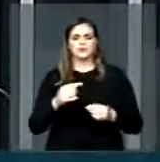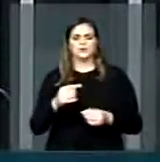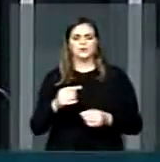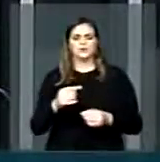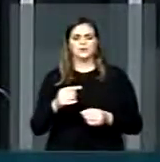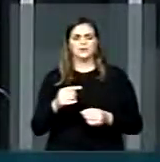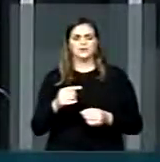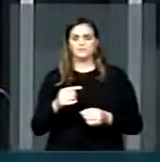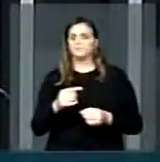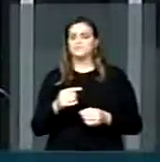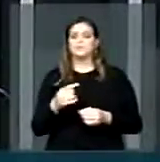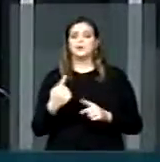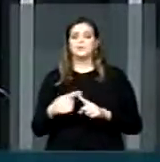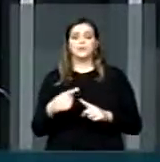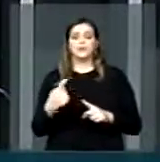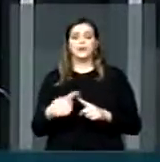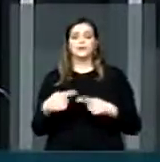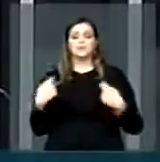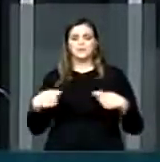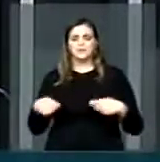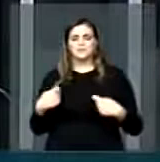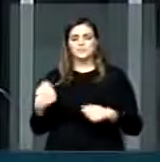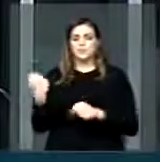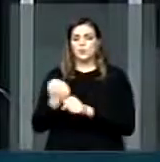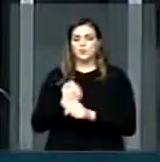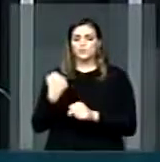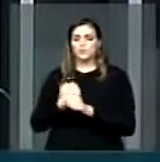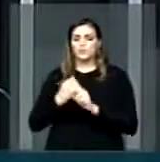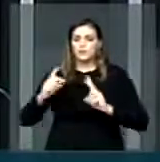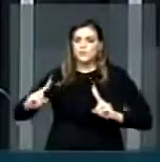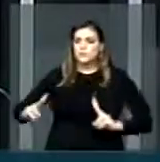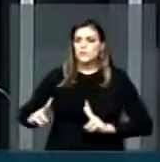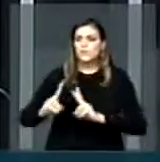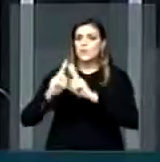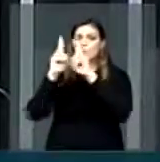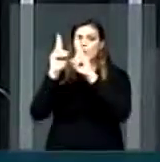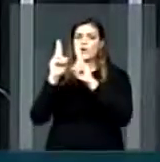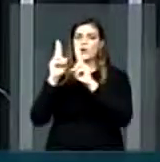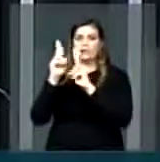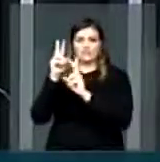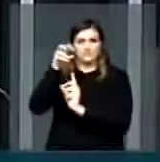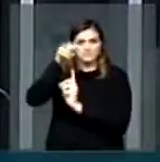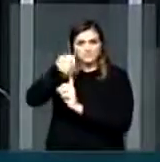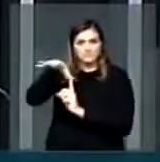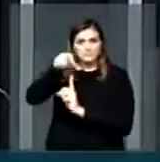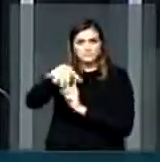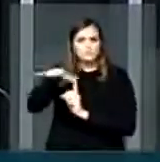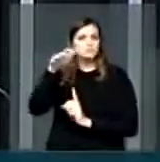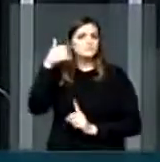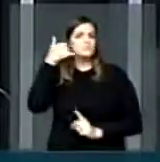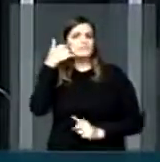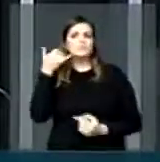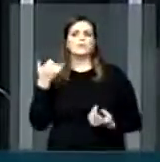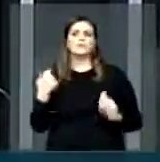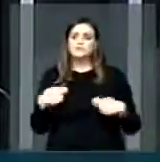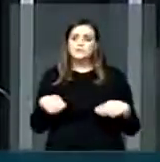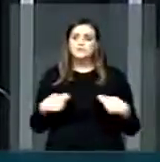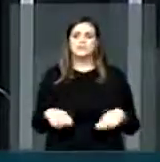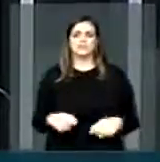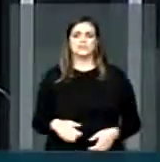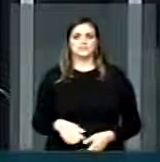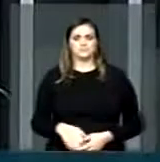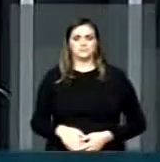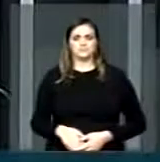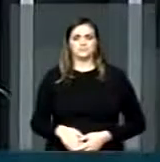Vivo. E não venham aparecer alguém agora, quando chega, querendo ser o dono desses projetos. Está na lei